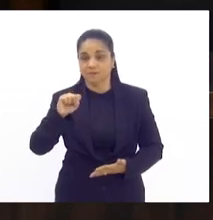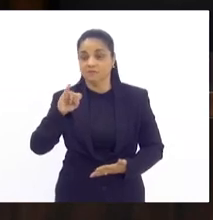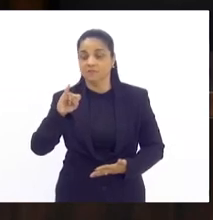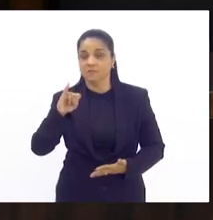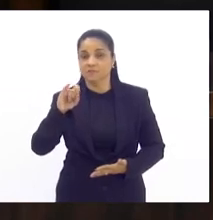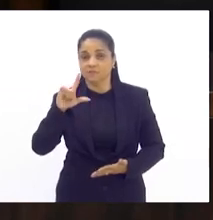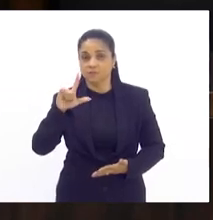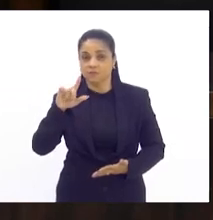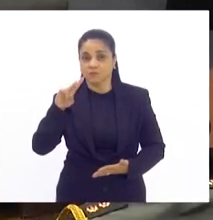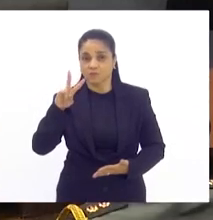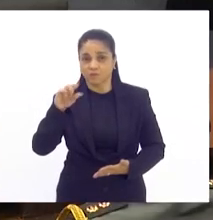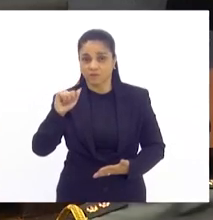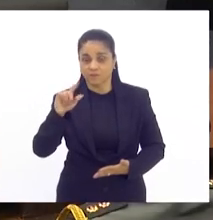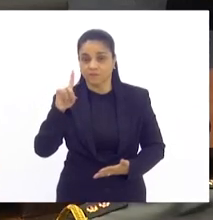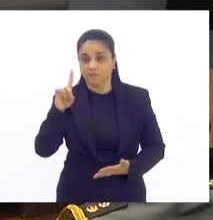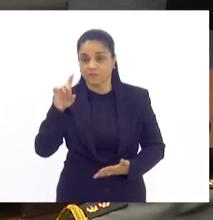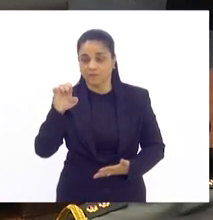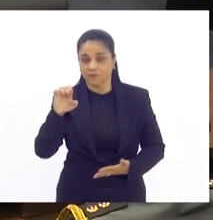dar uma...